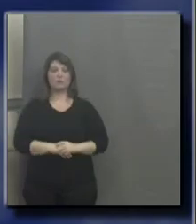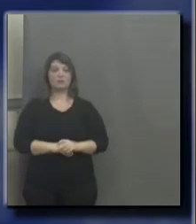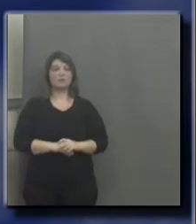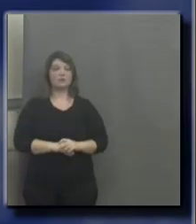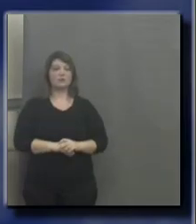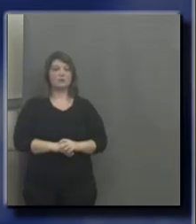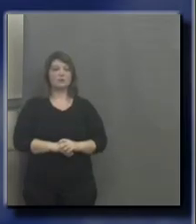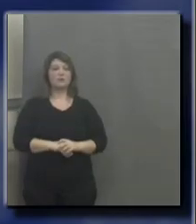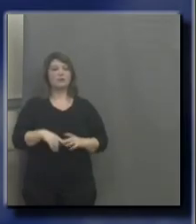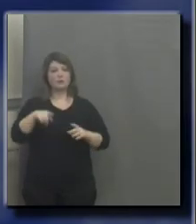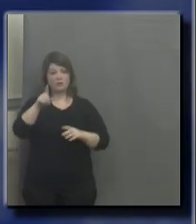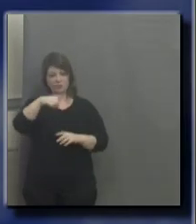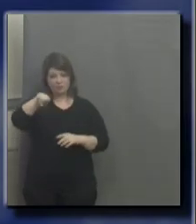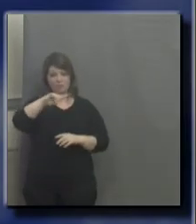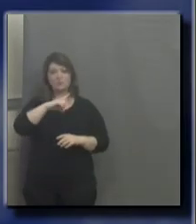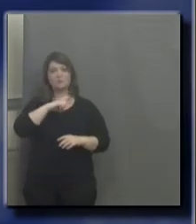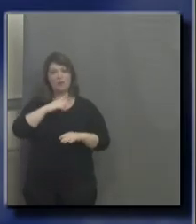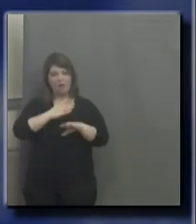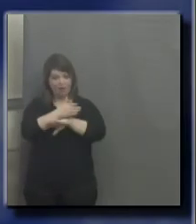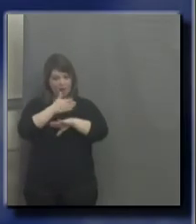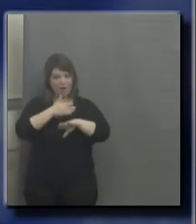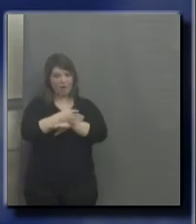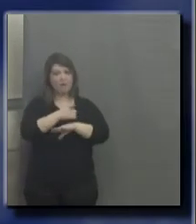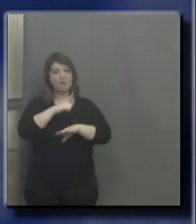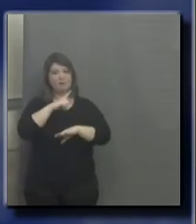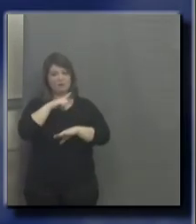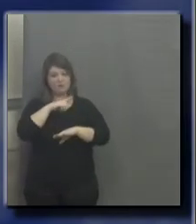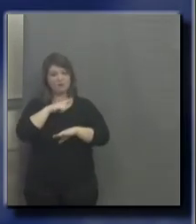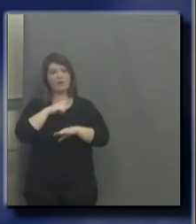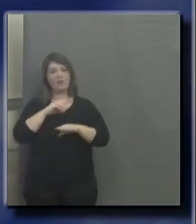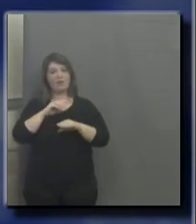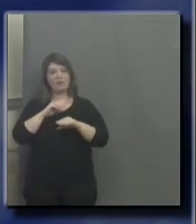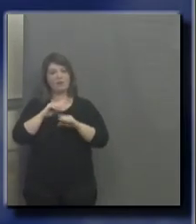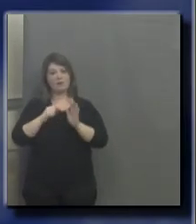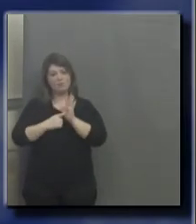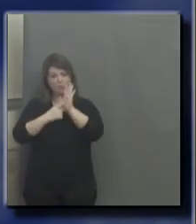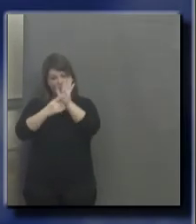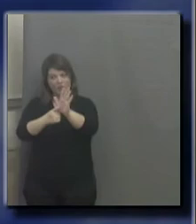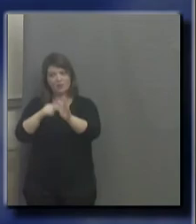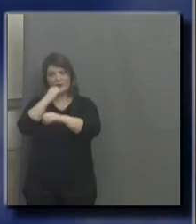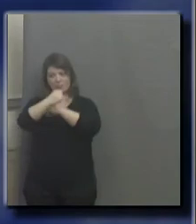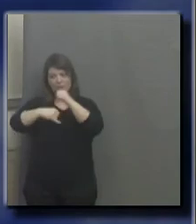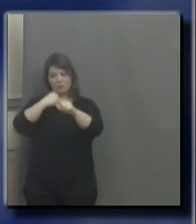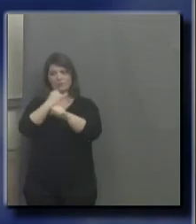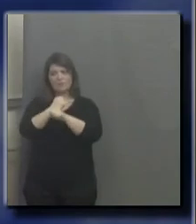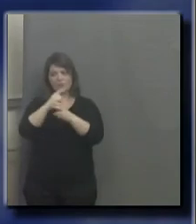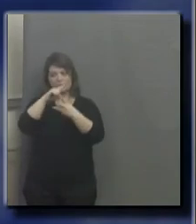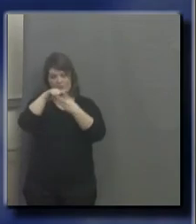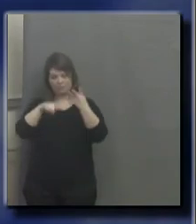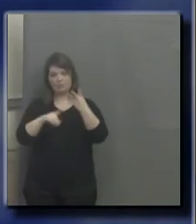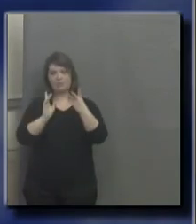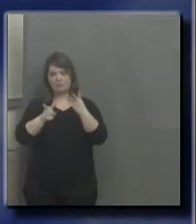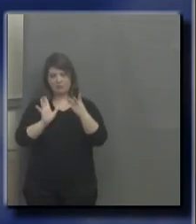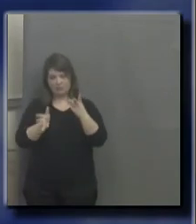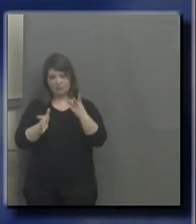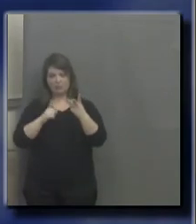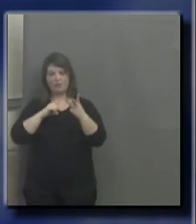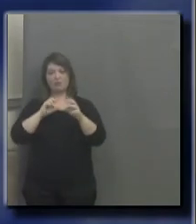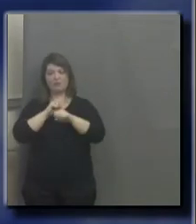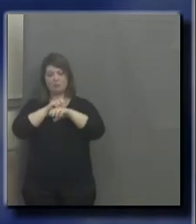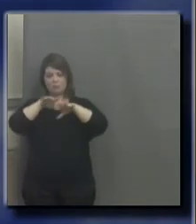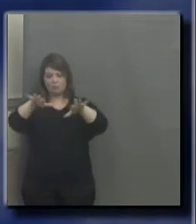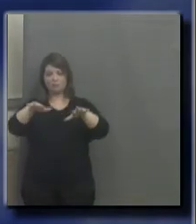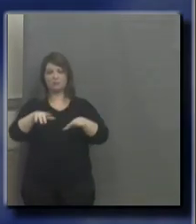que vocês devem ter tido acesso, ele está amplamente publicado aí nos sites das 3 entidades,